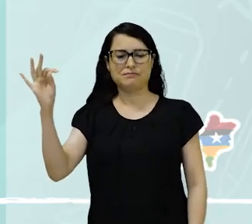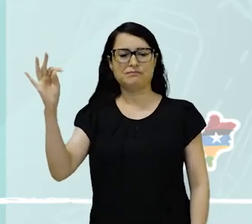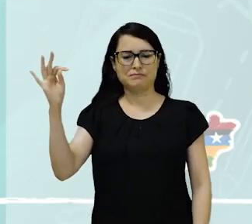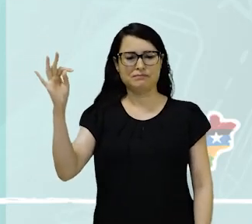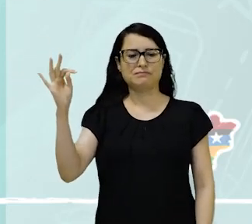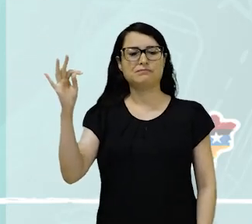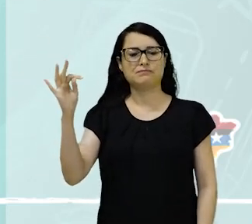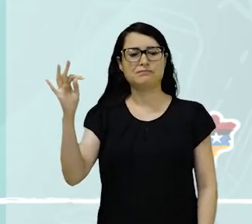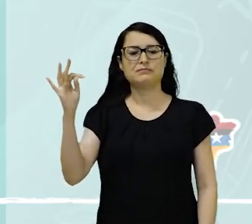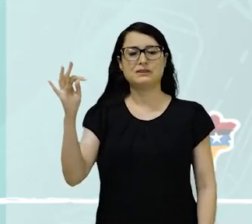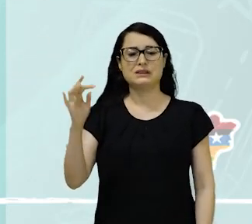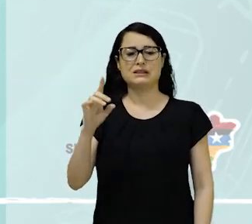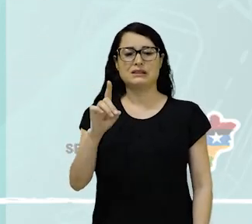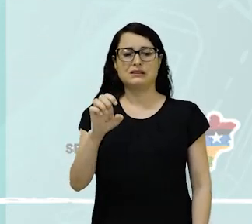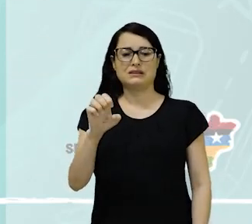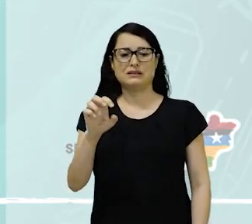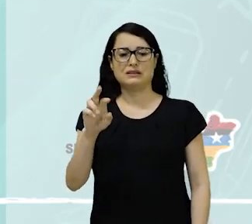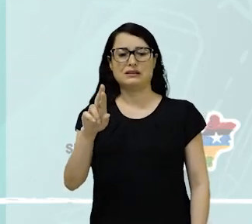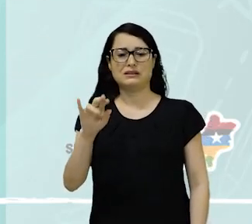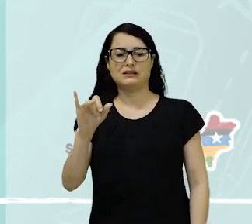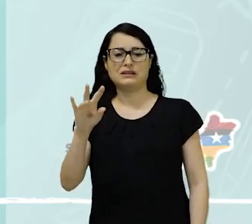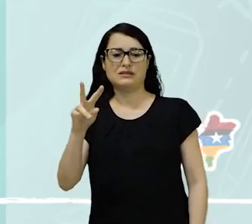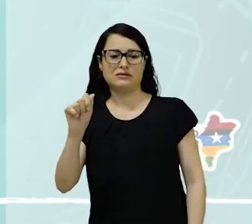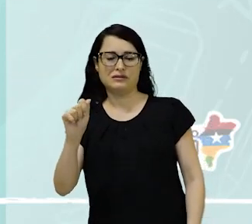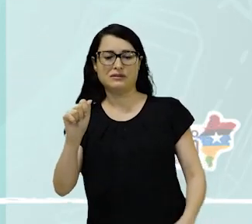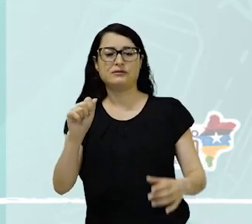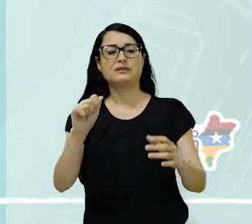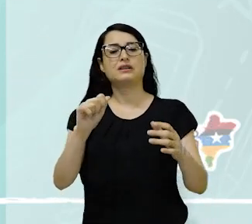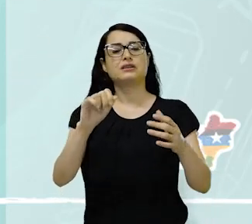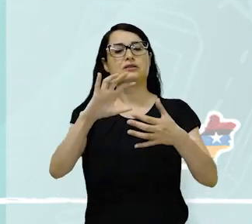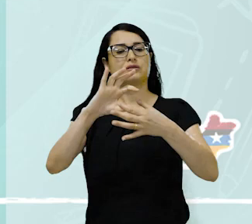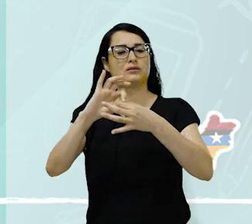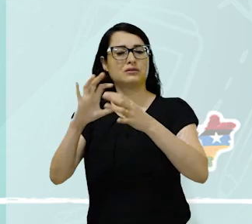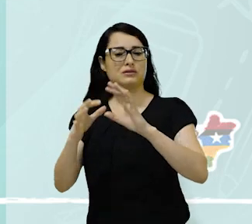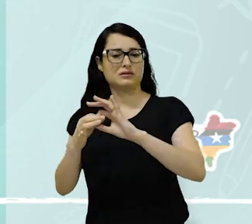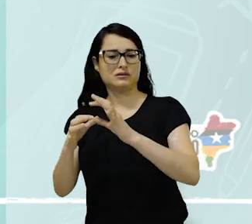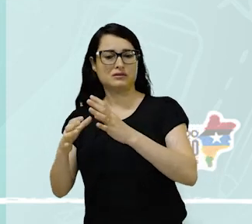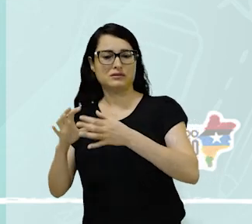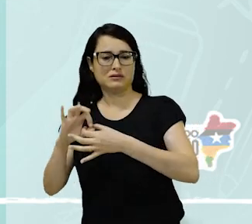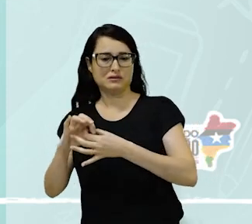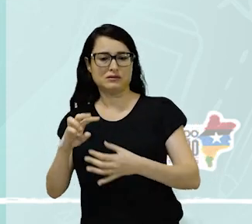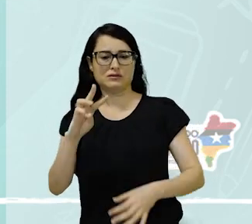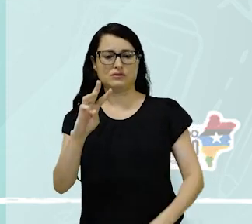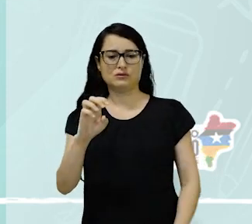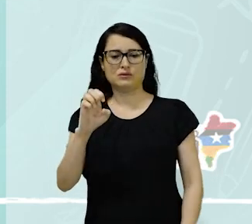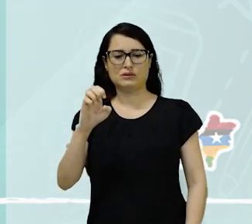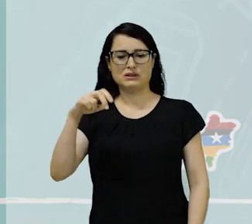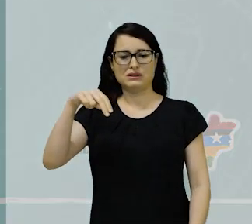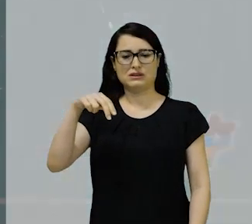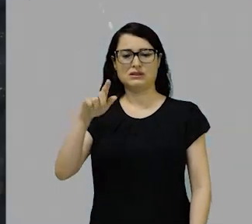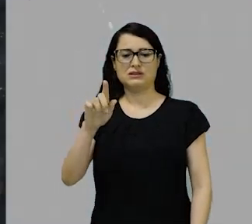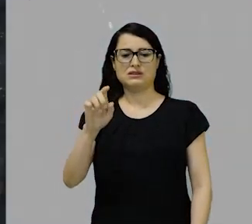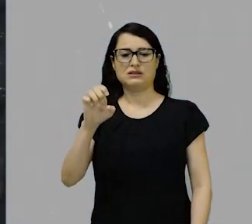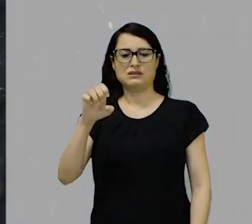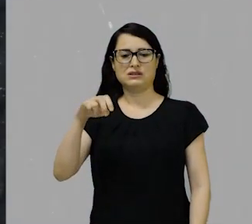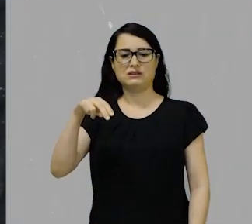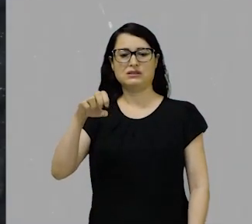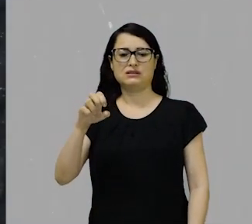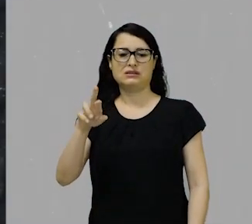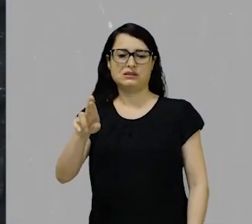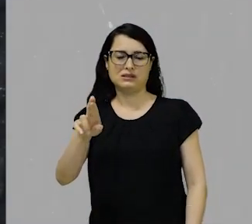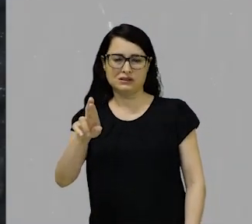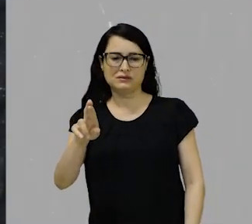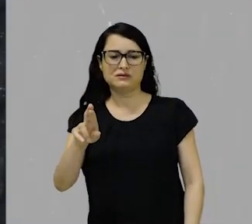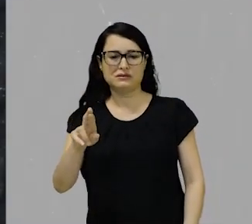Alfred Wegener, tá? Que vai aí explicar, galera, principalmente fenômenos como o tectonismo, né?